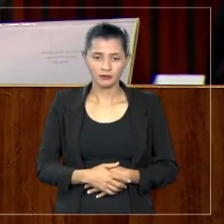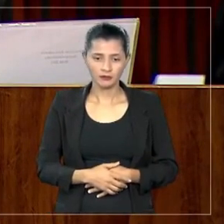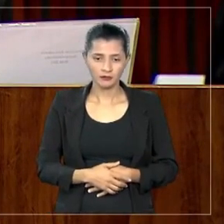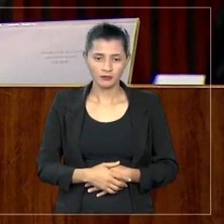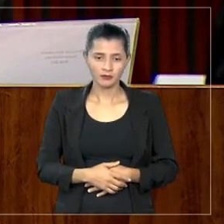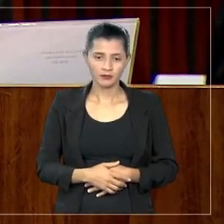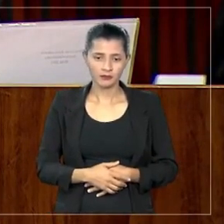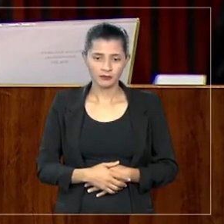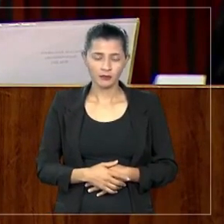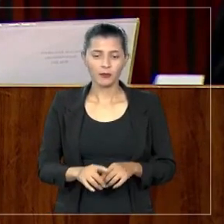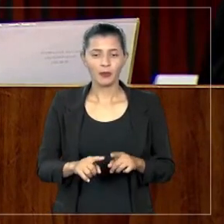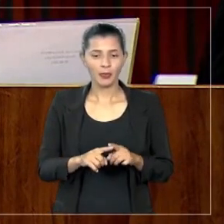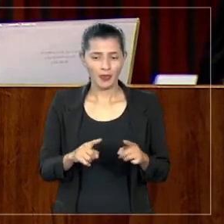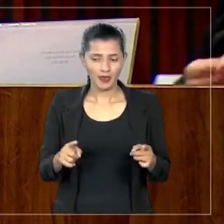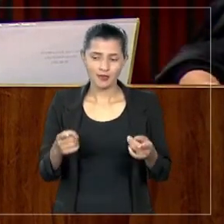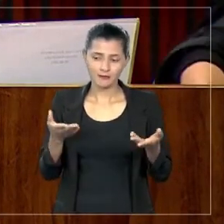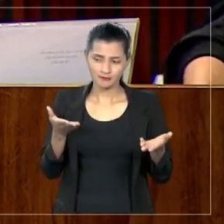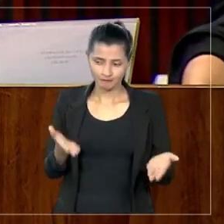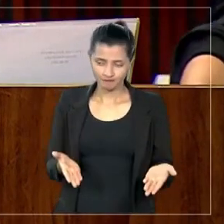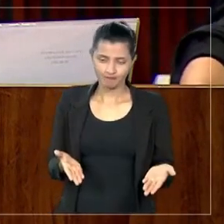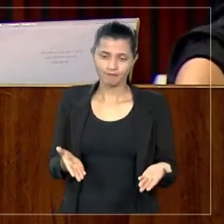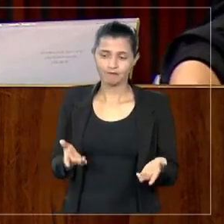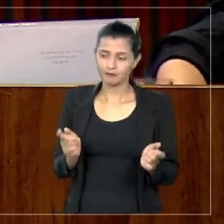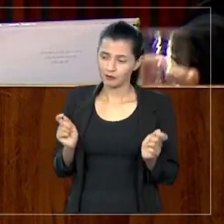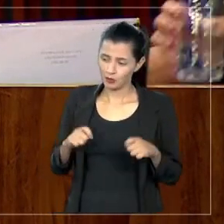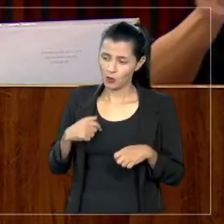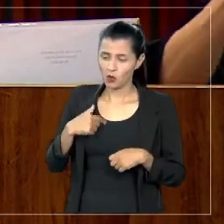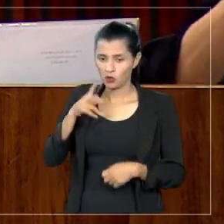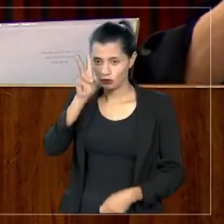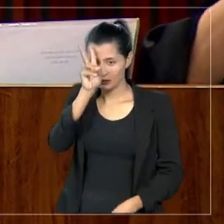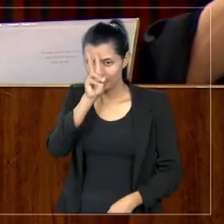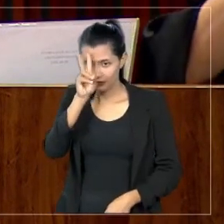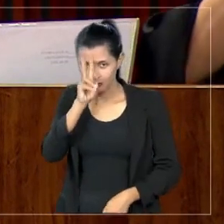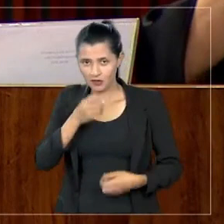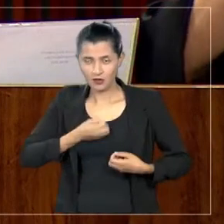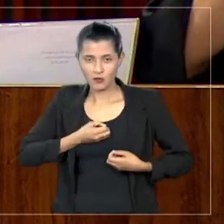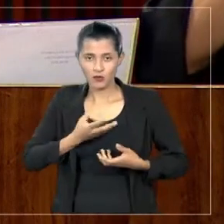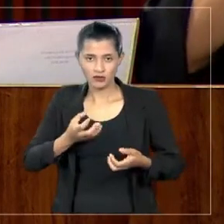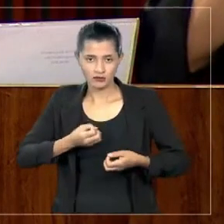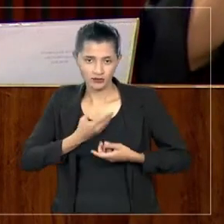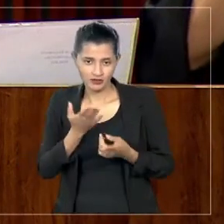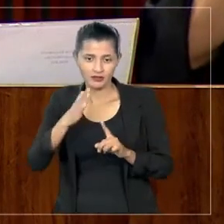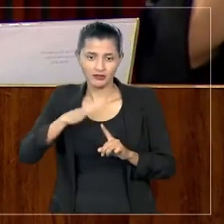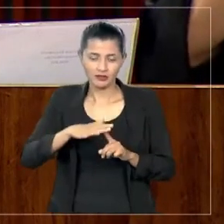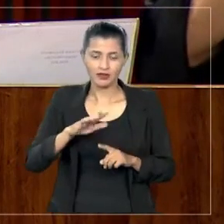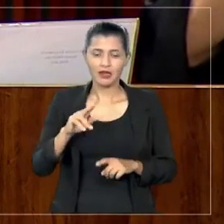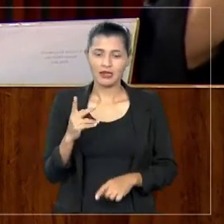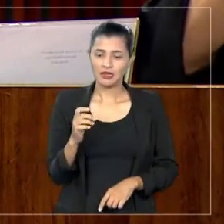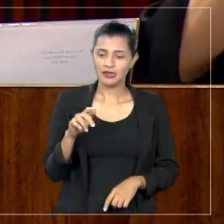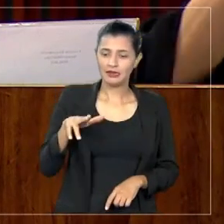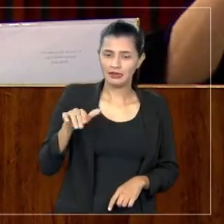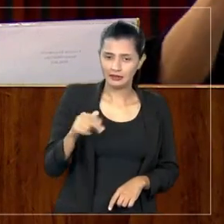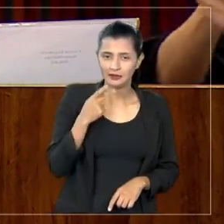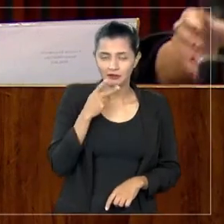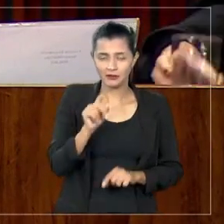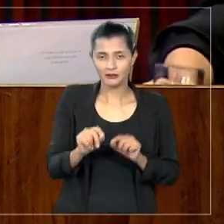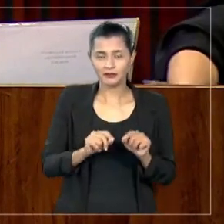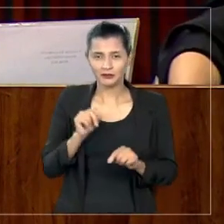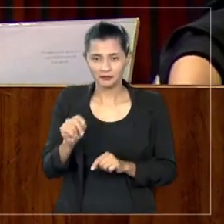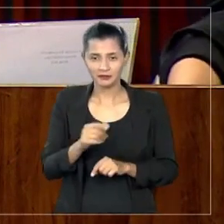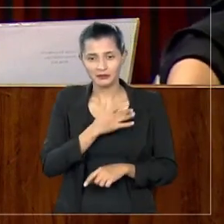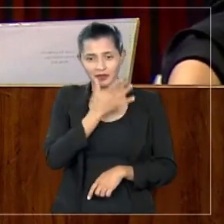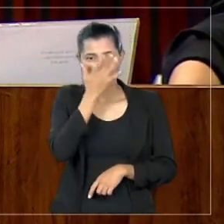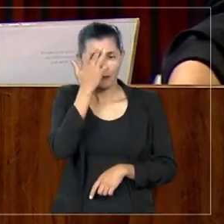Mas aqui, ministro Alexandre, me permito lembrar uma poetisa paranaense, Helena Colodi, que diz: